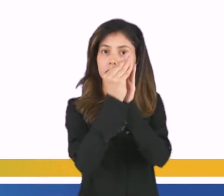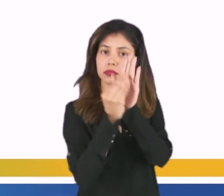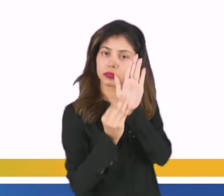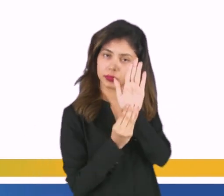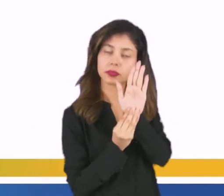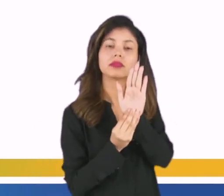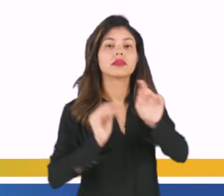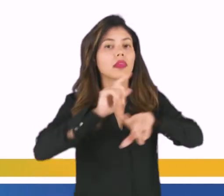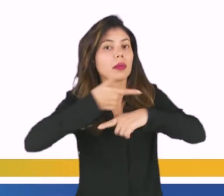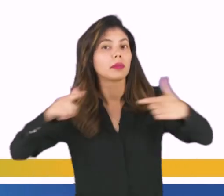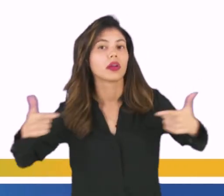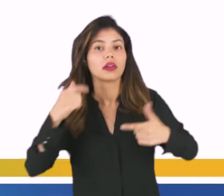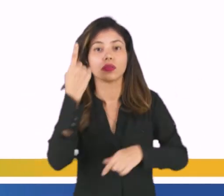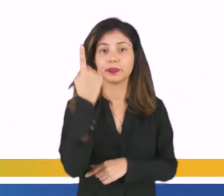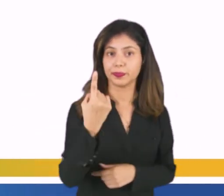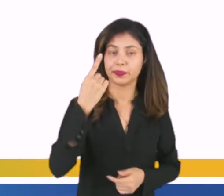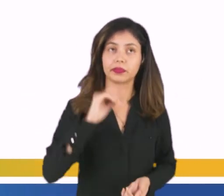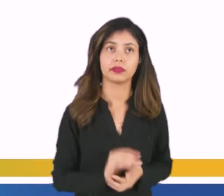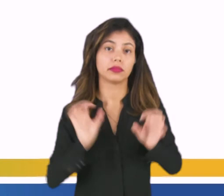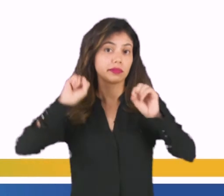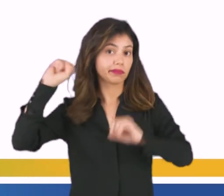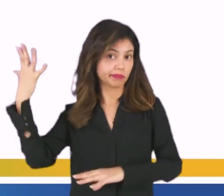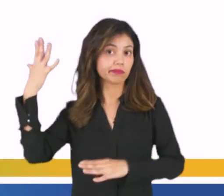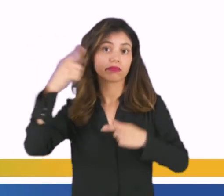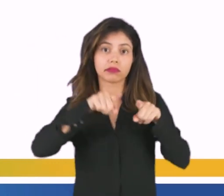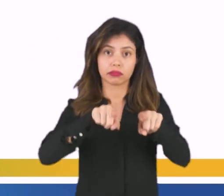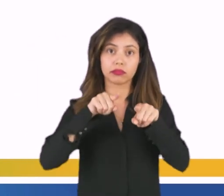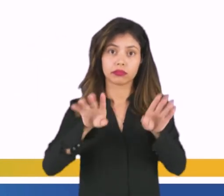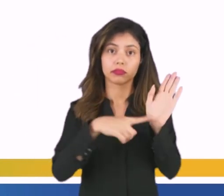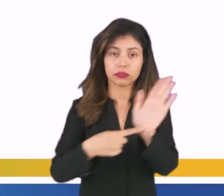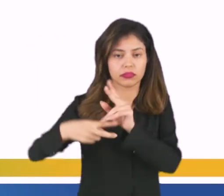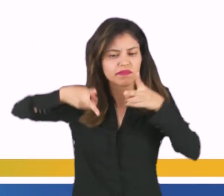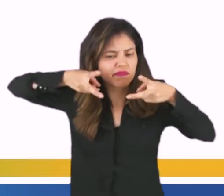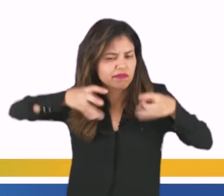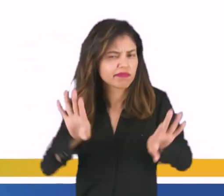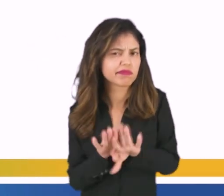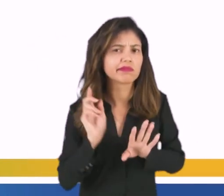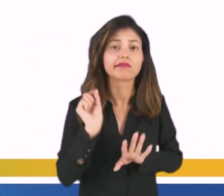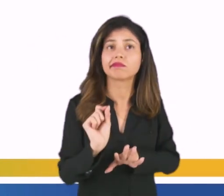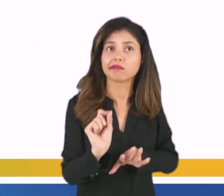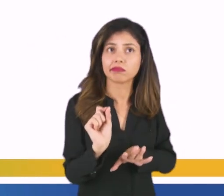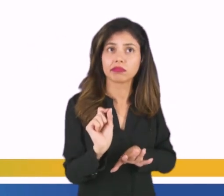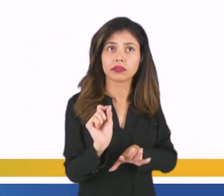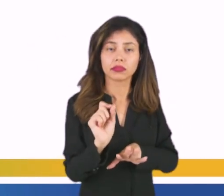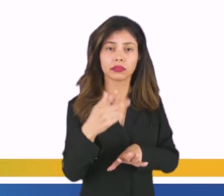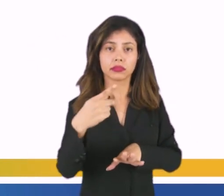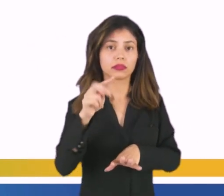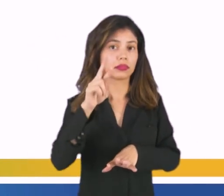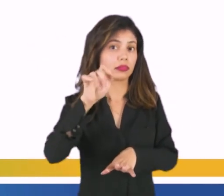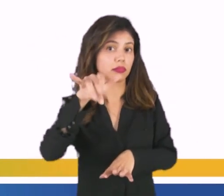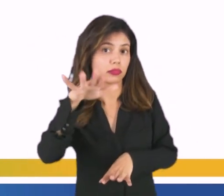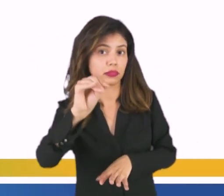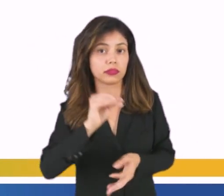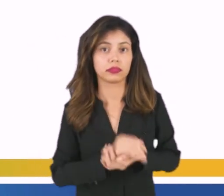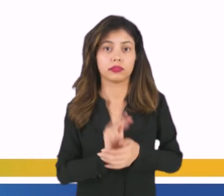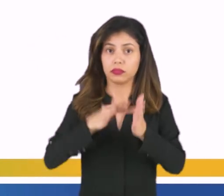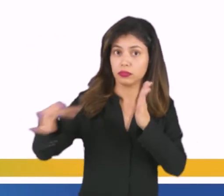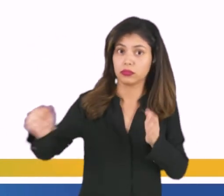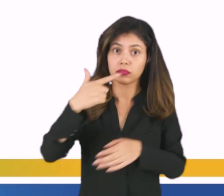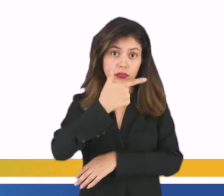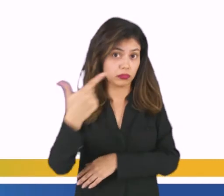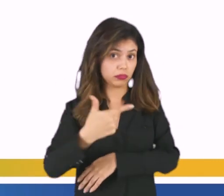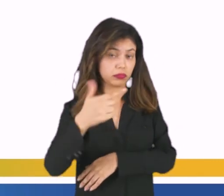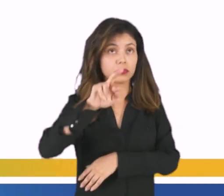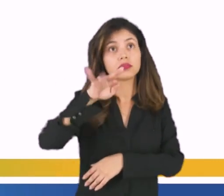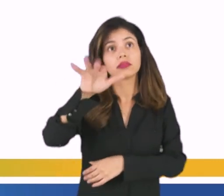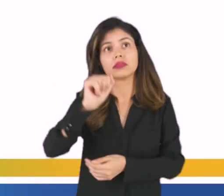dado maior que 1. Então, nesse caso, nós vamos perceber que ela é uma parábola, uma função do segundo grau. E aí vamos